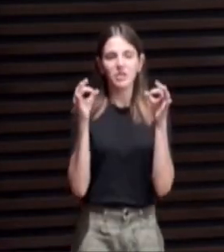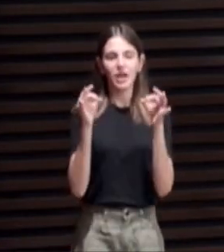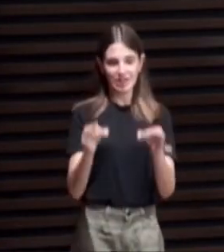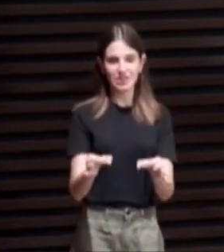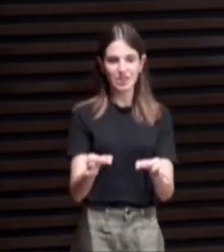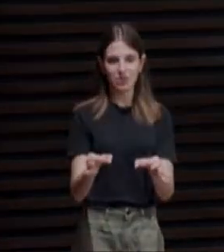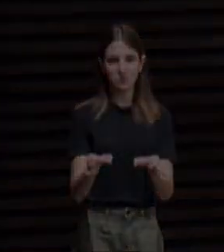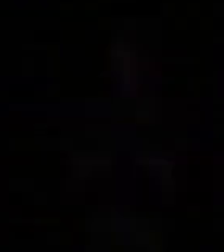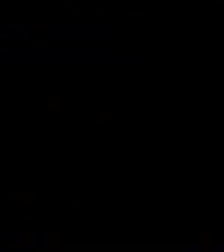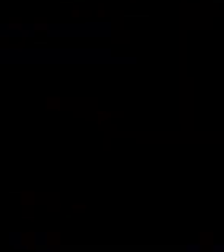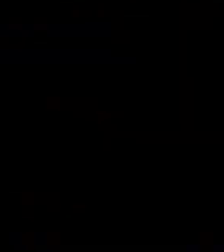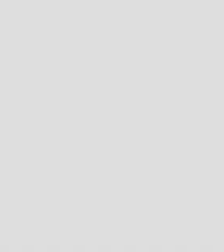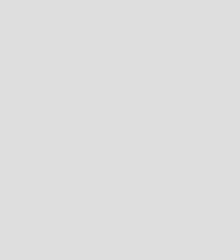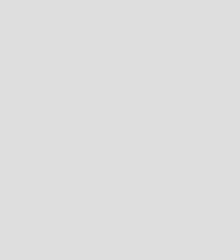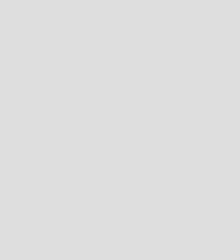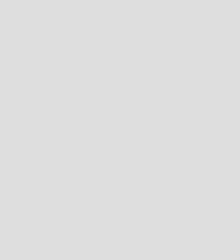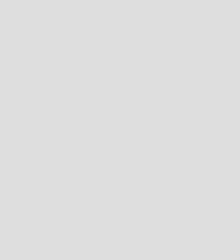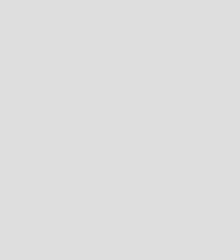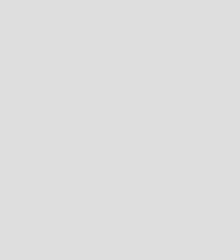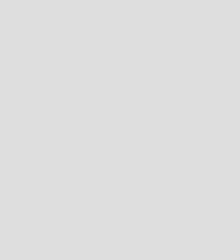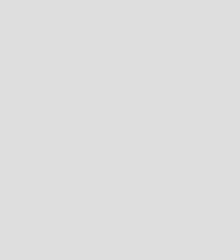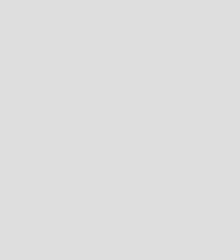irmãos,